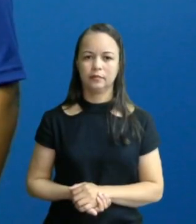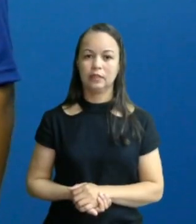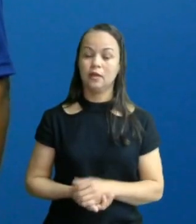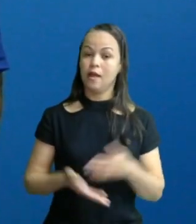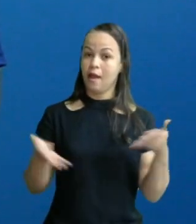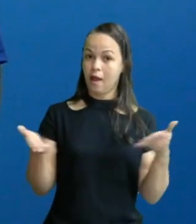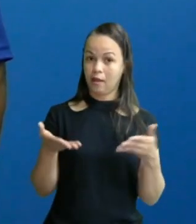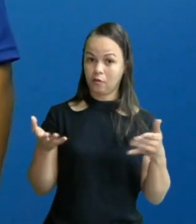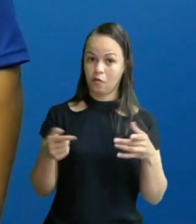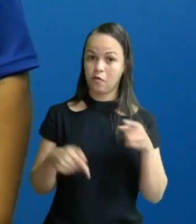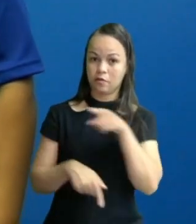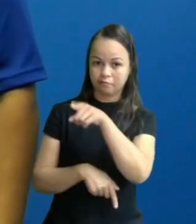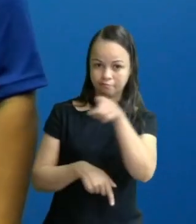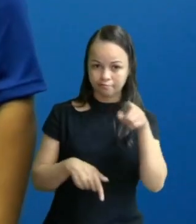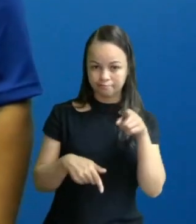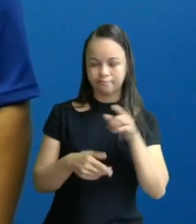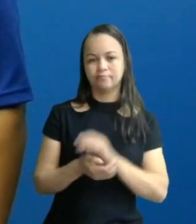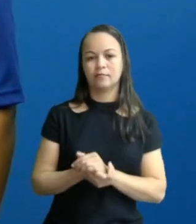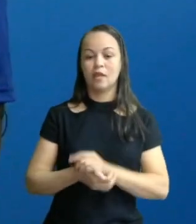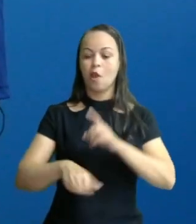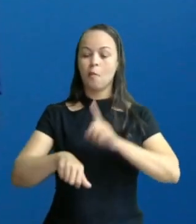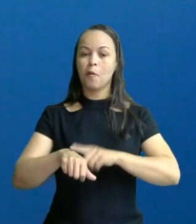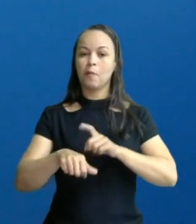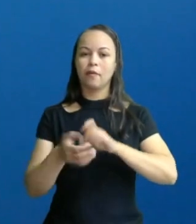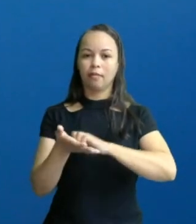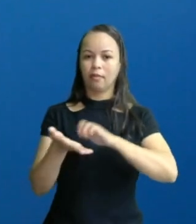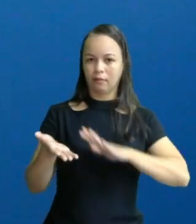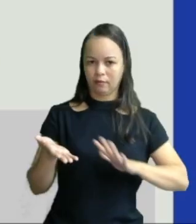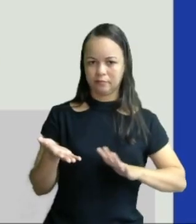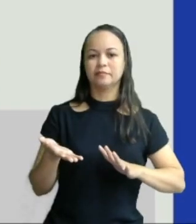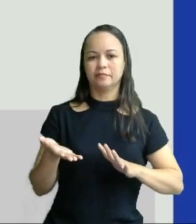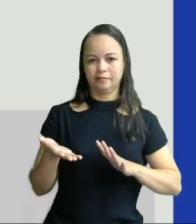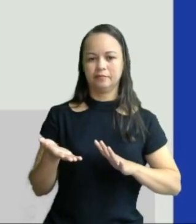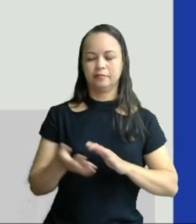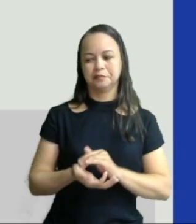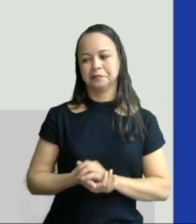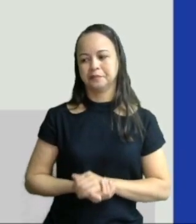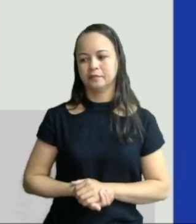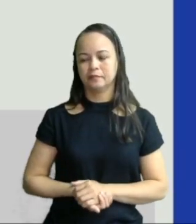Agora é com vocês. Hora da atividade. Vamos lá.